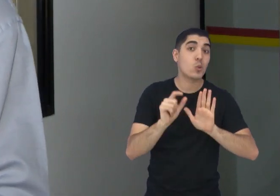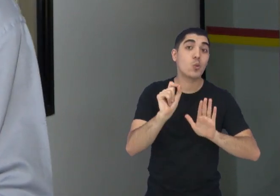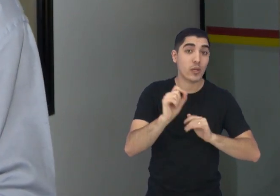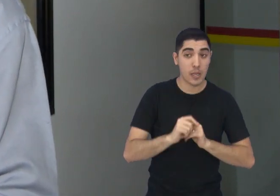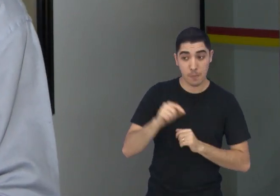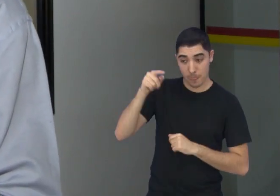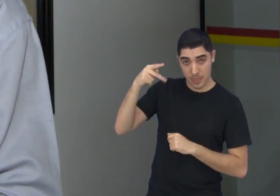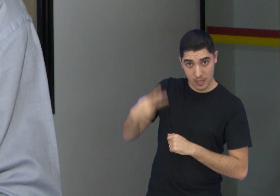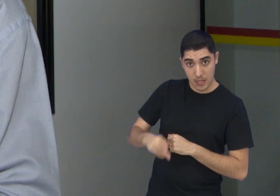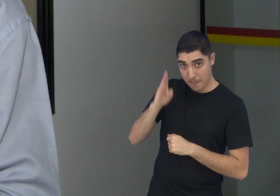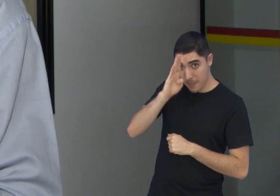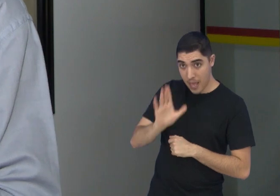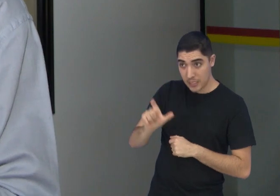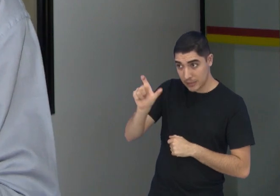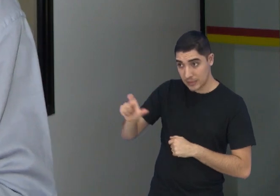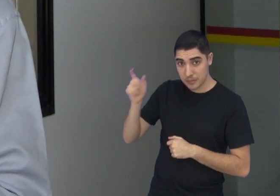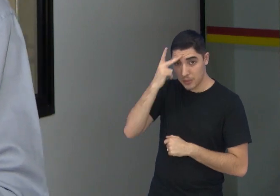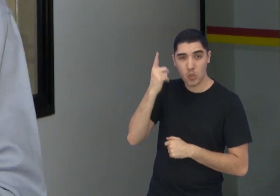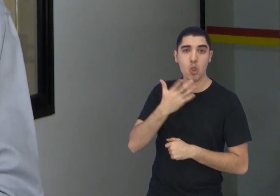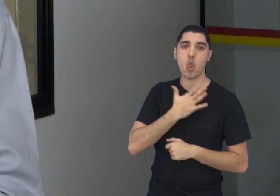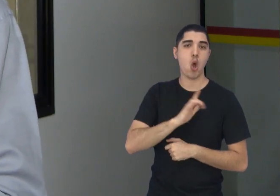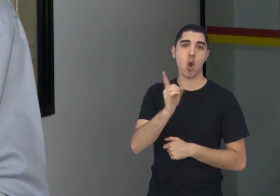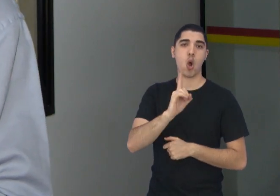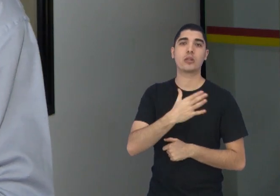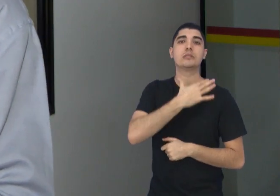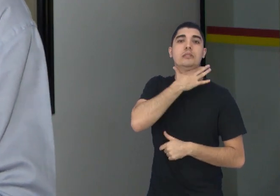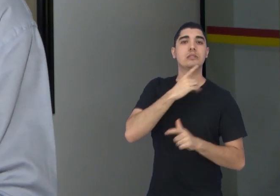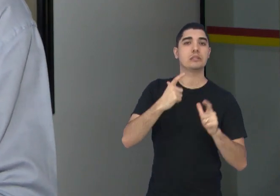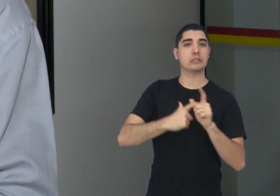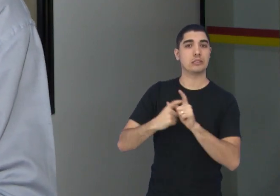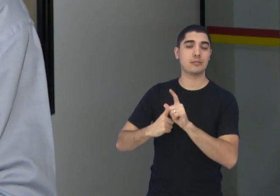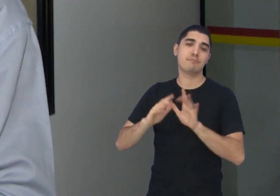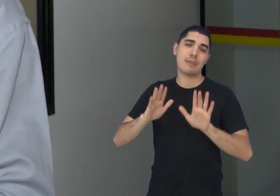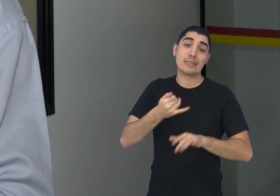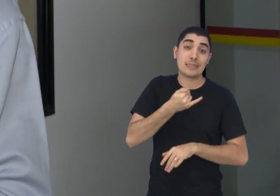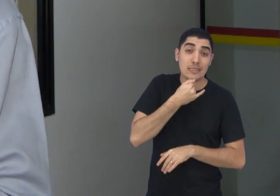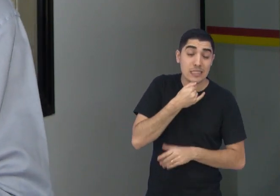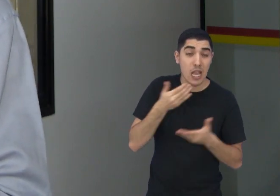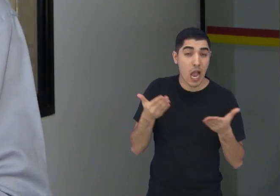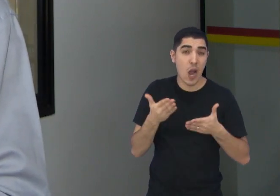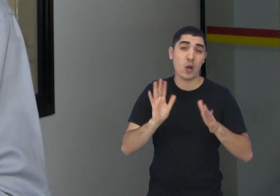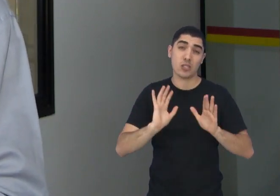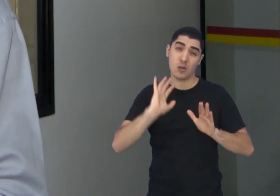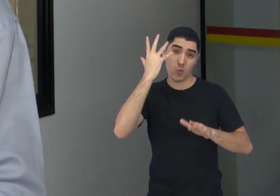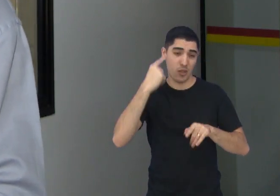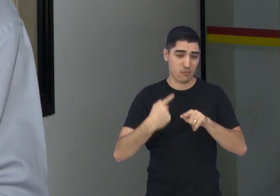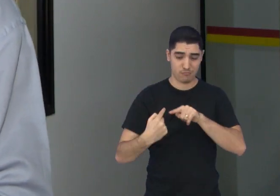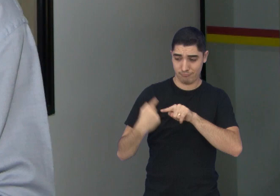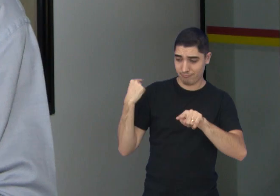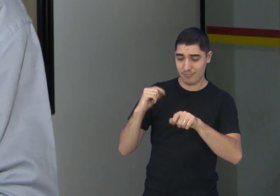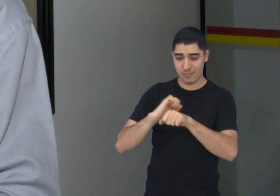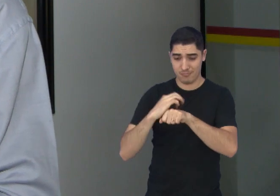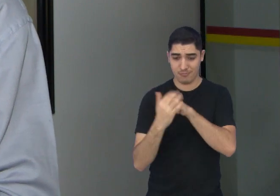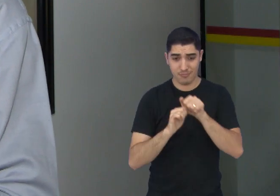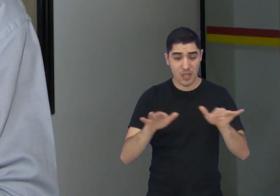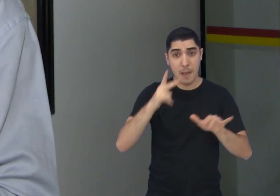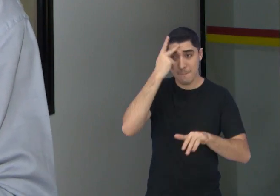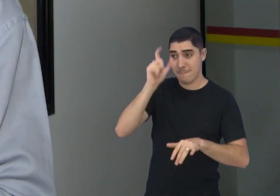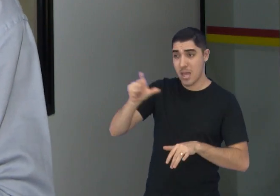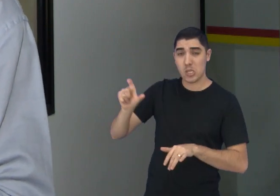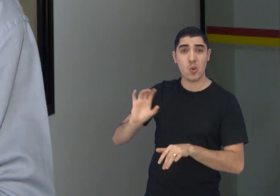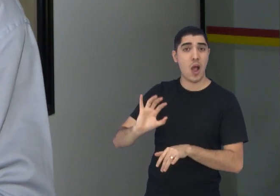não gosta de ficar endividado, mas infelizmente a gente vem de um momento de pandemia, muitas pessoas perderam emprego,